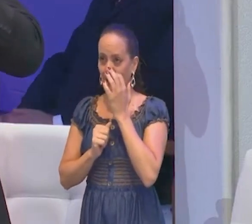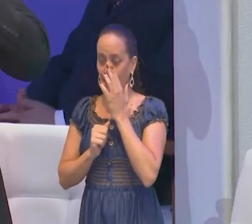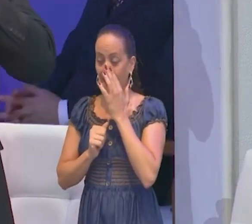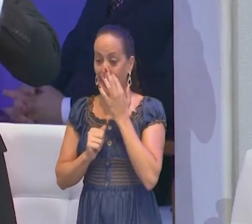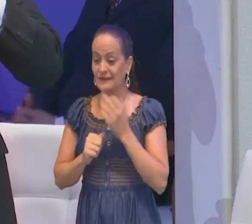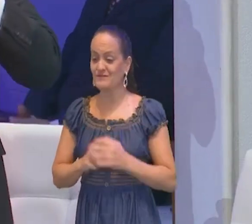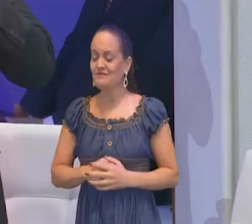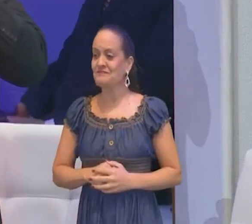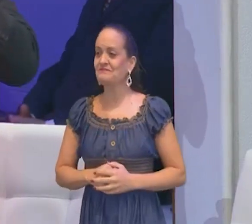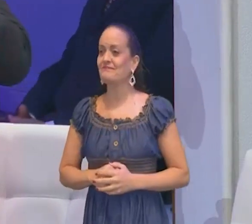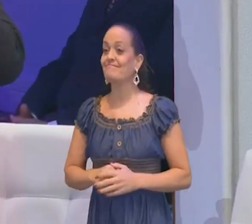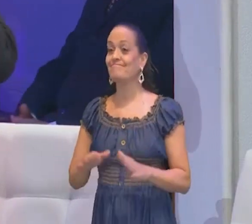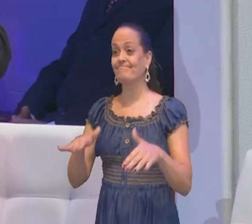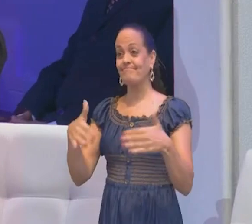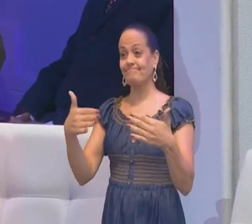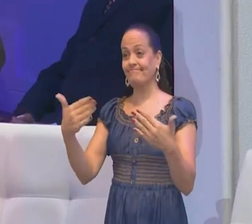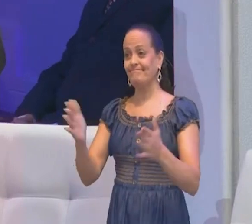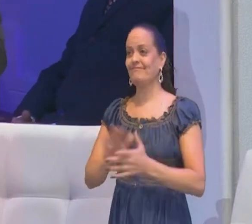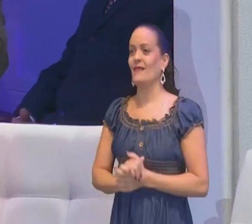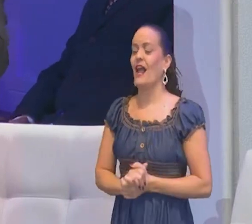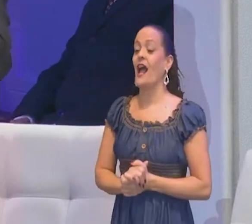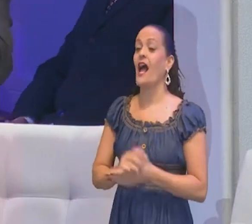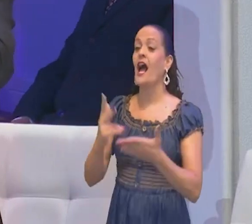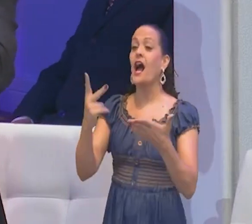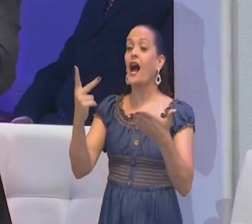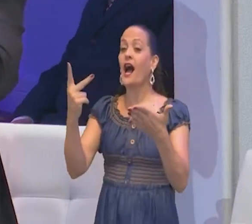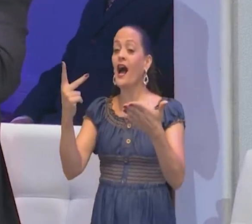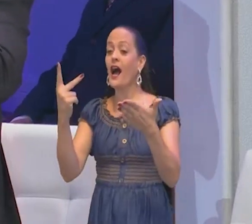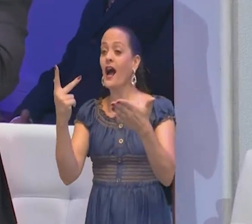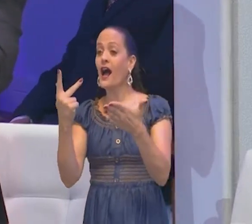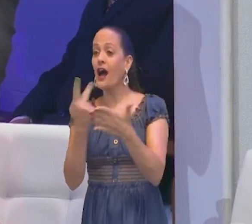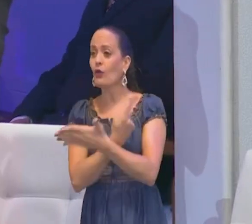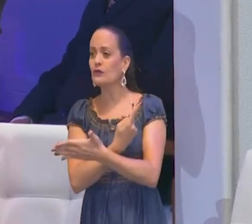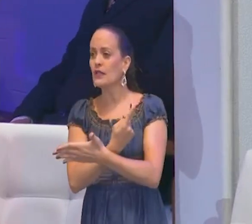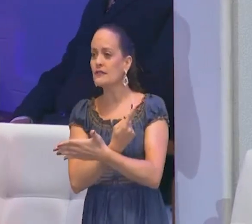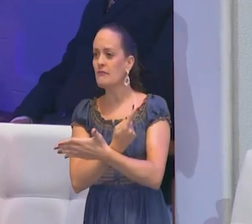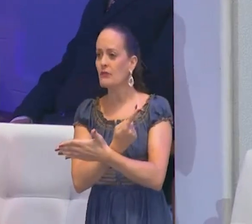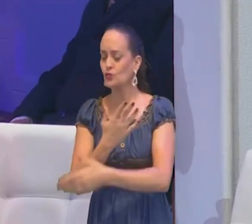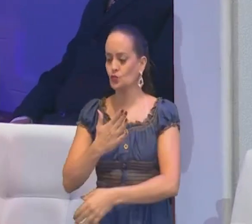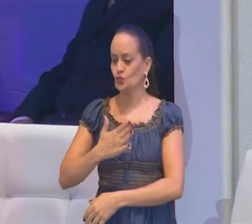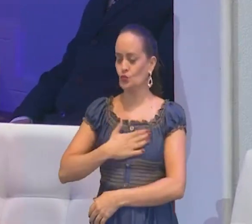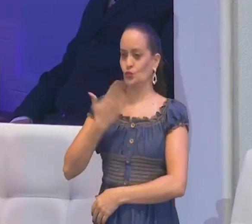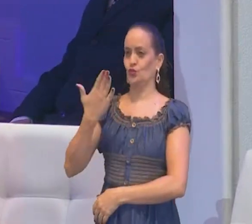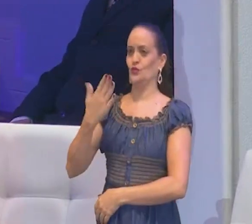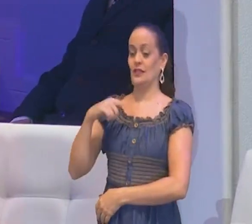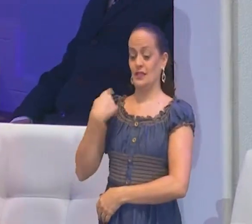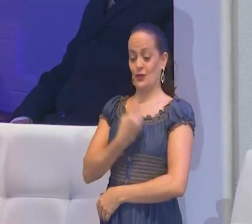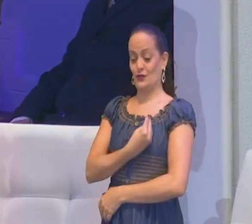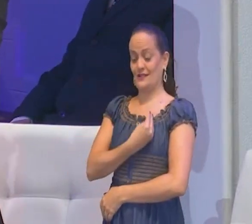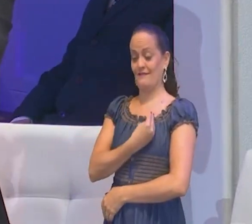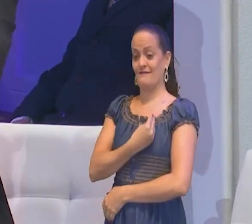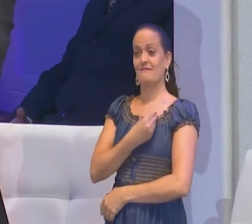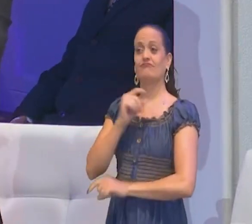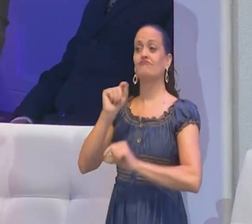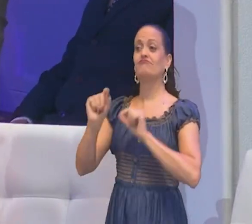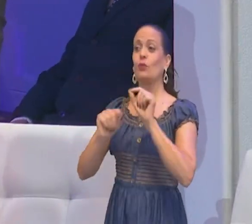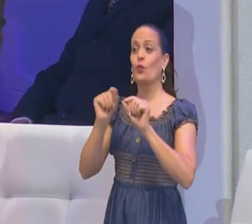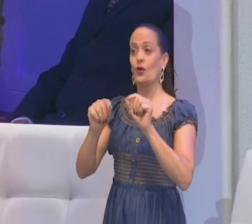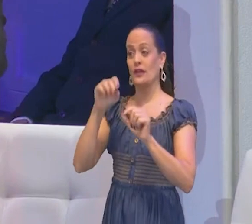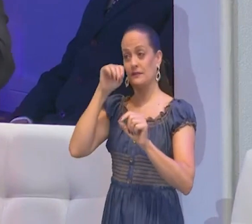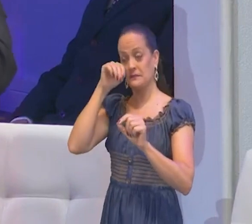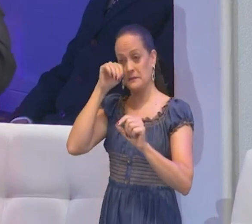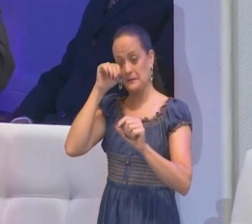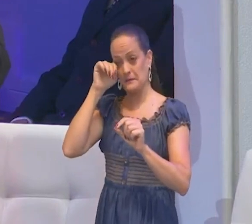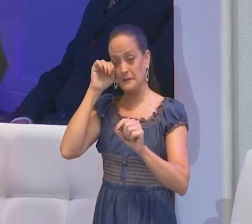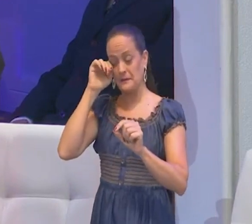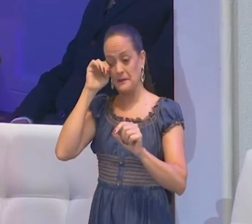Meus irmãos, um dos acontecimentos mais extraordinários que pode ocorrer na vida do ser humano, se não